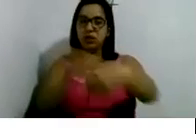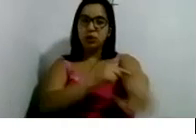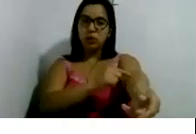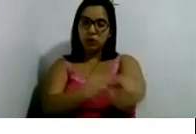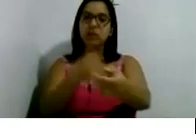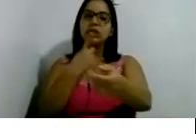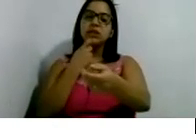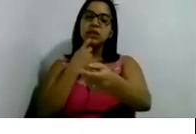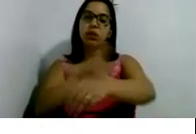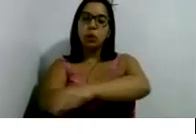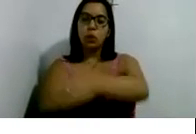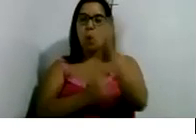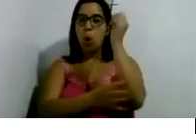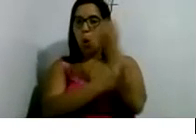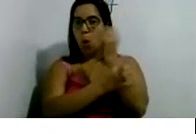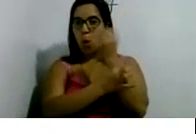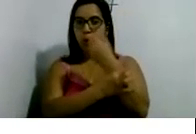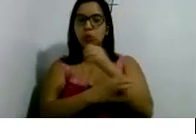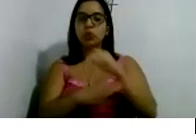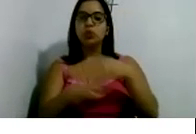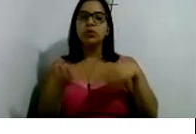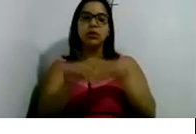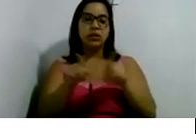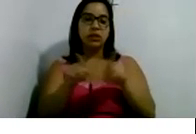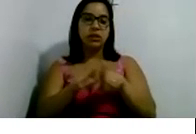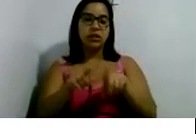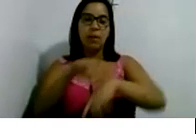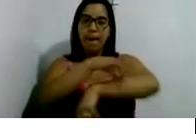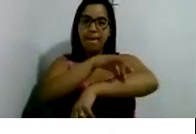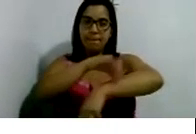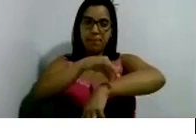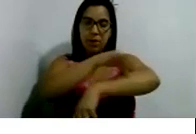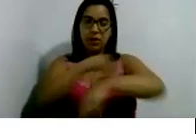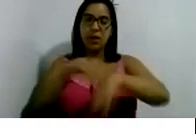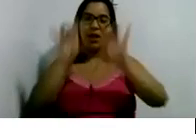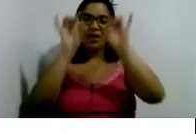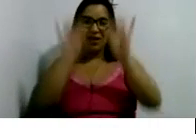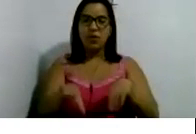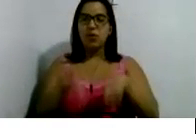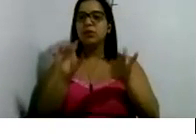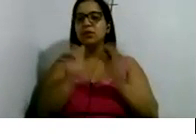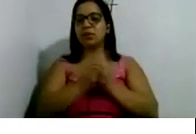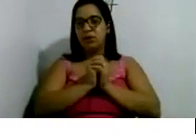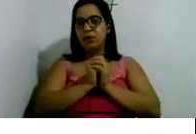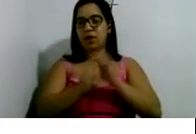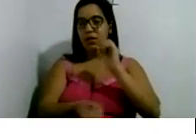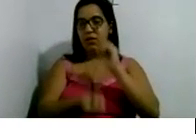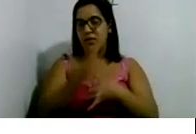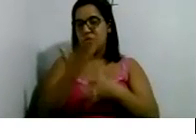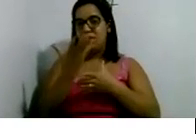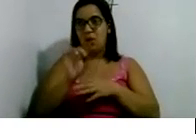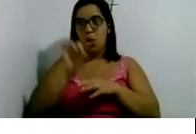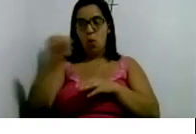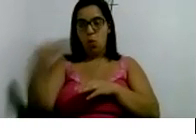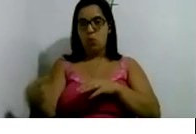e conjuntivo. Então, olha, cada célula dessa vai se especializar e dar origem a todos os